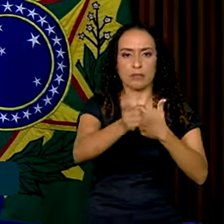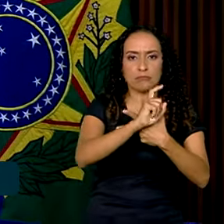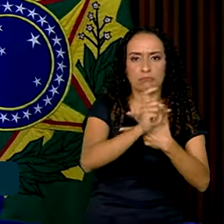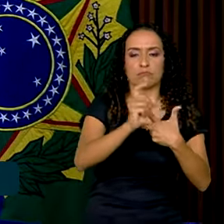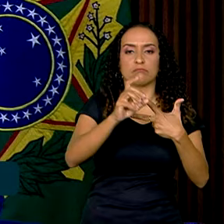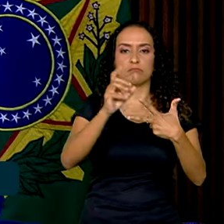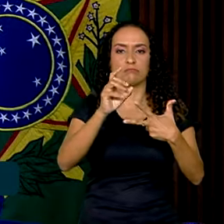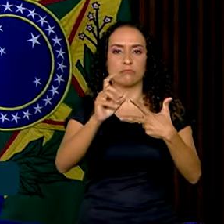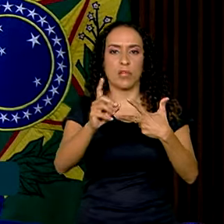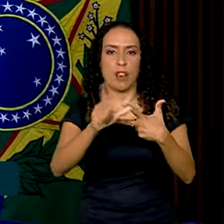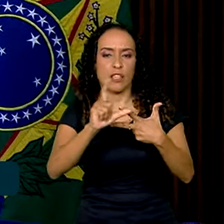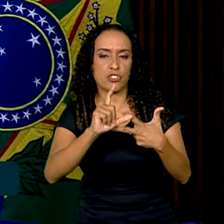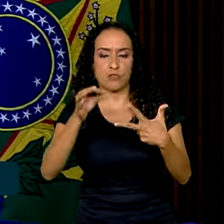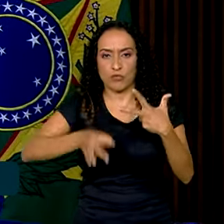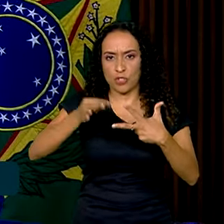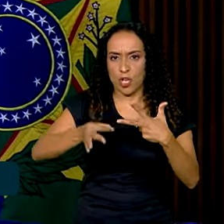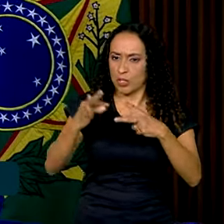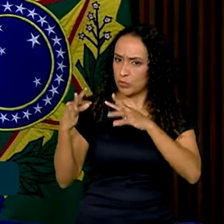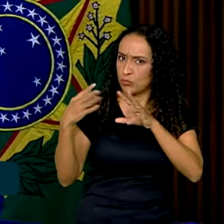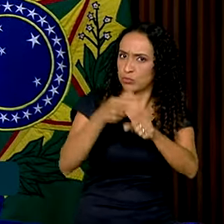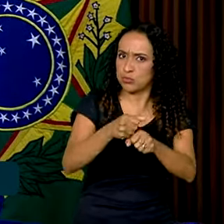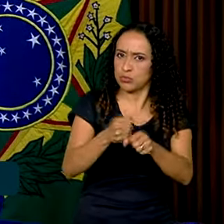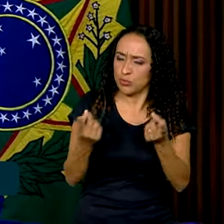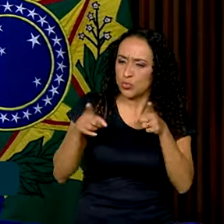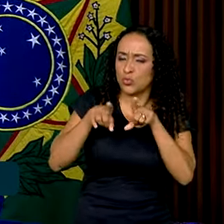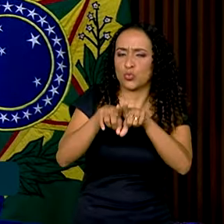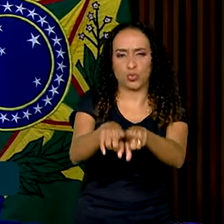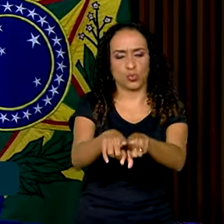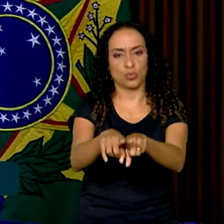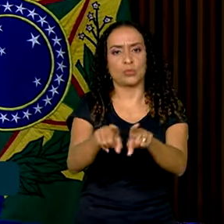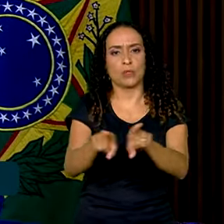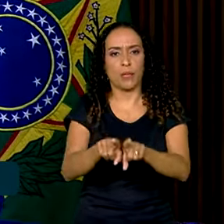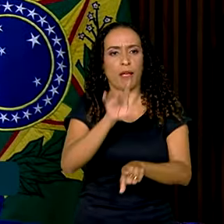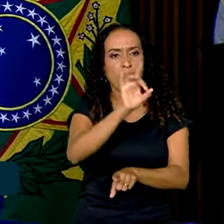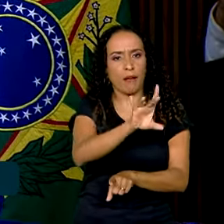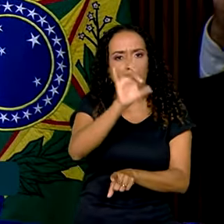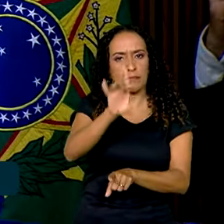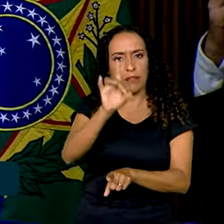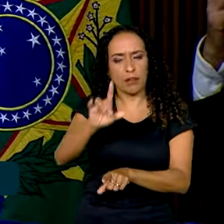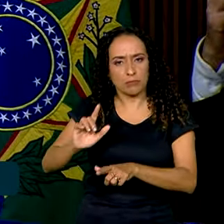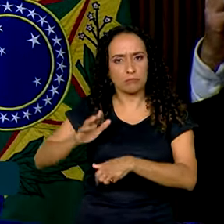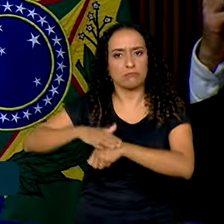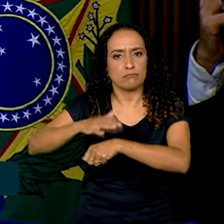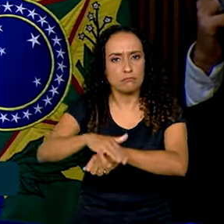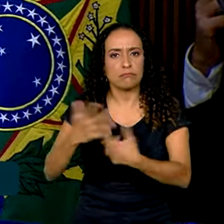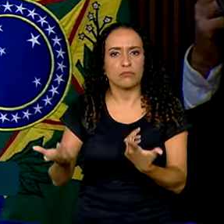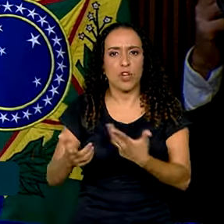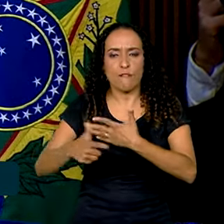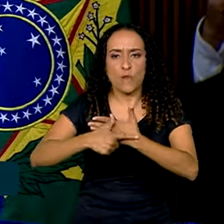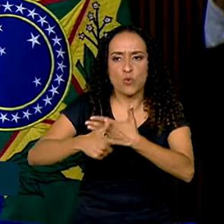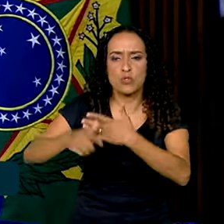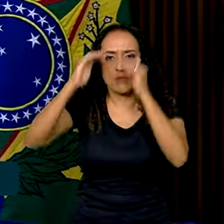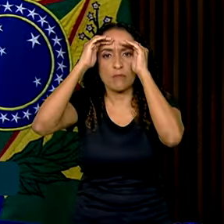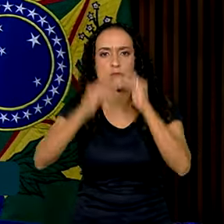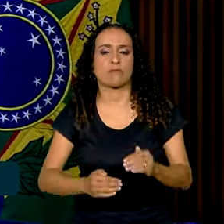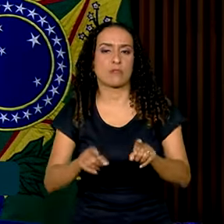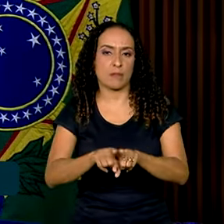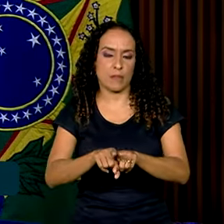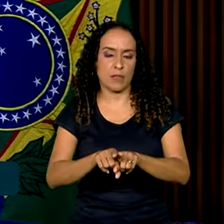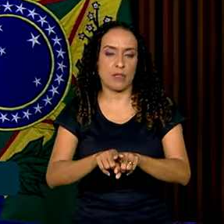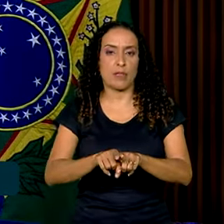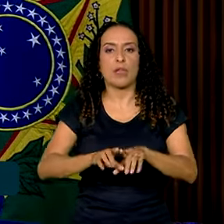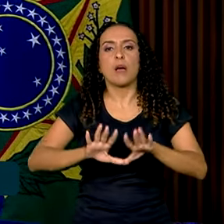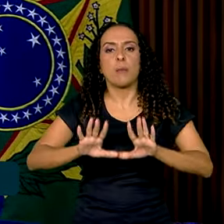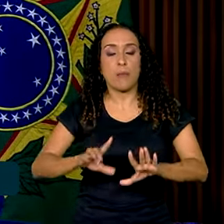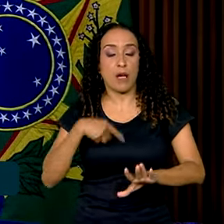e o Judiciário continue cada vez mais harmônica, cada um cumprindo com a sua tarefa, cada um cumprindo com a sua obrigação, mas